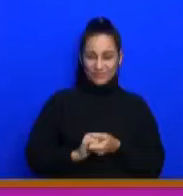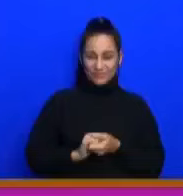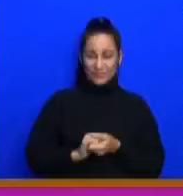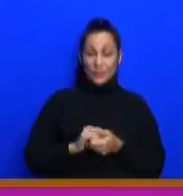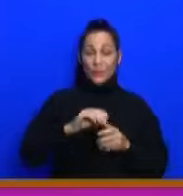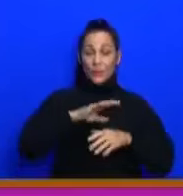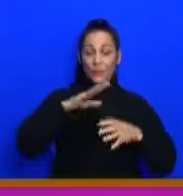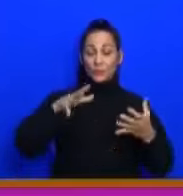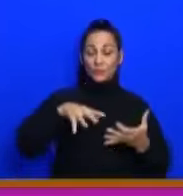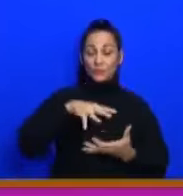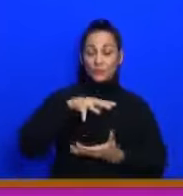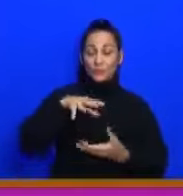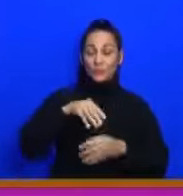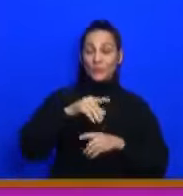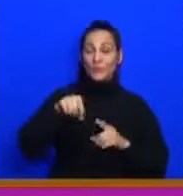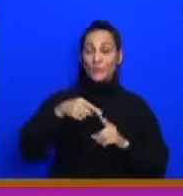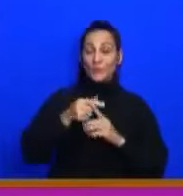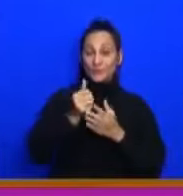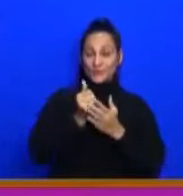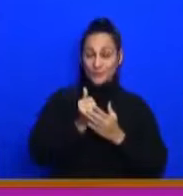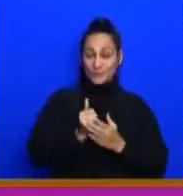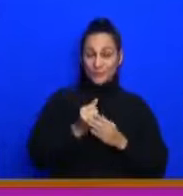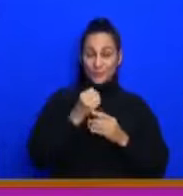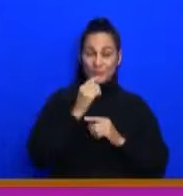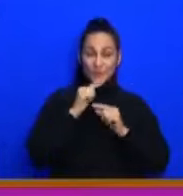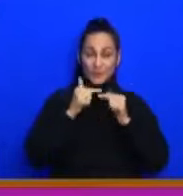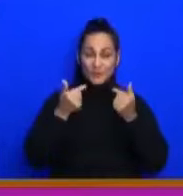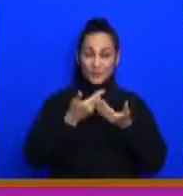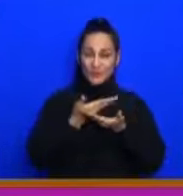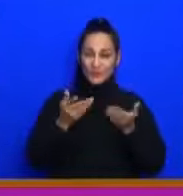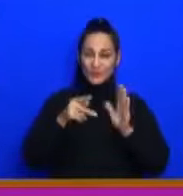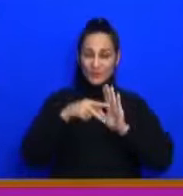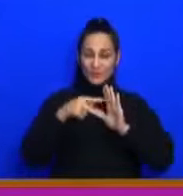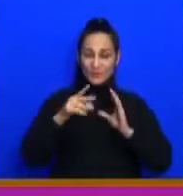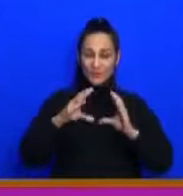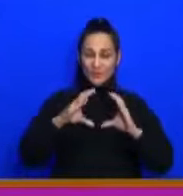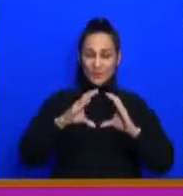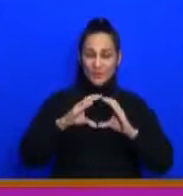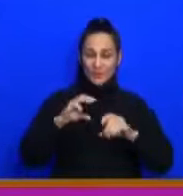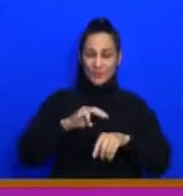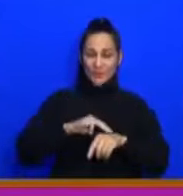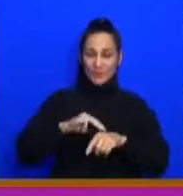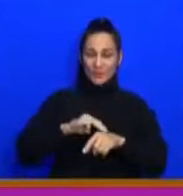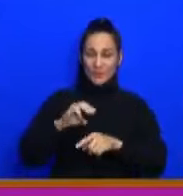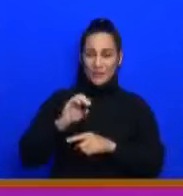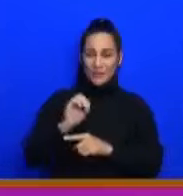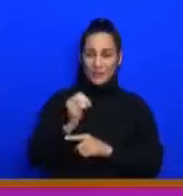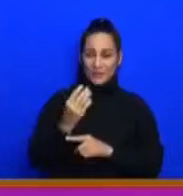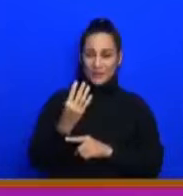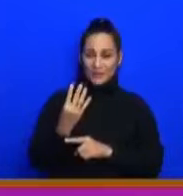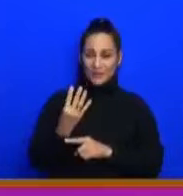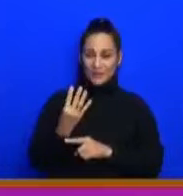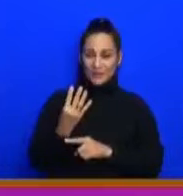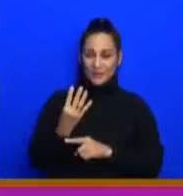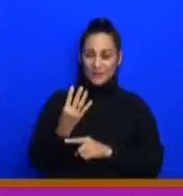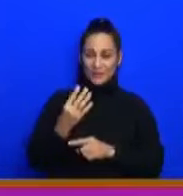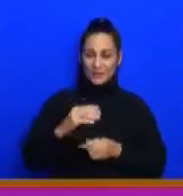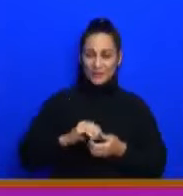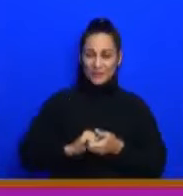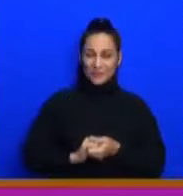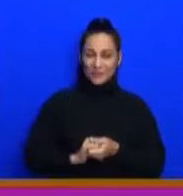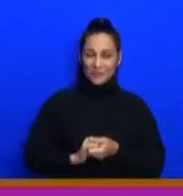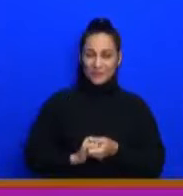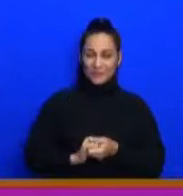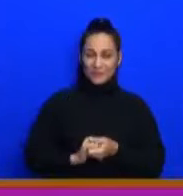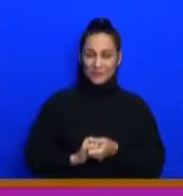O globo girando. Mais um número chegando. Boa sorte para você. Bola marrom 04. Marrom número